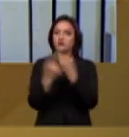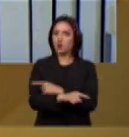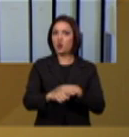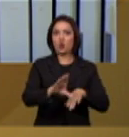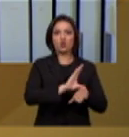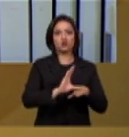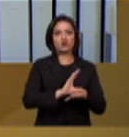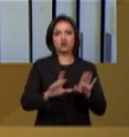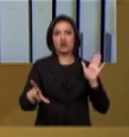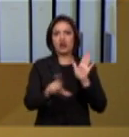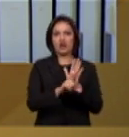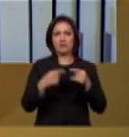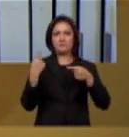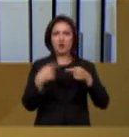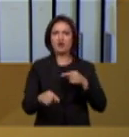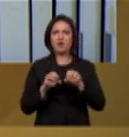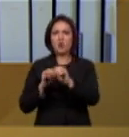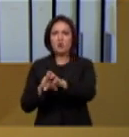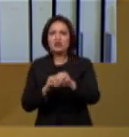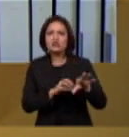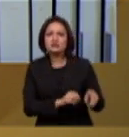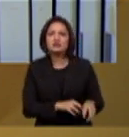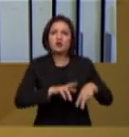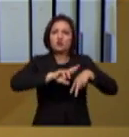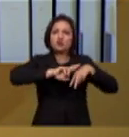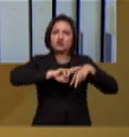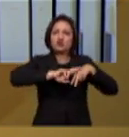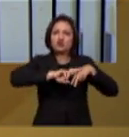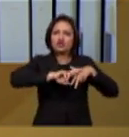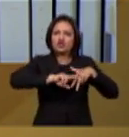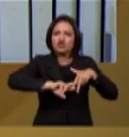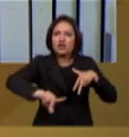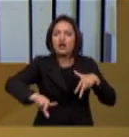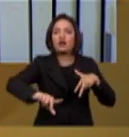de ideologia de gênero, gênero ou orientação sexual,